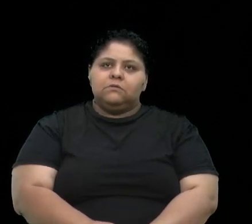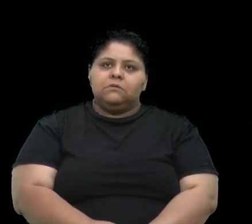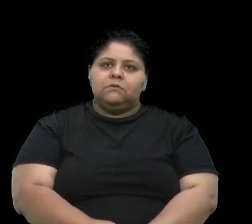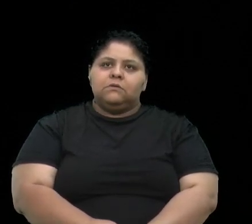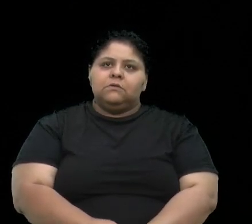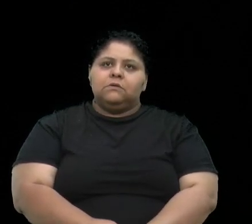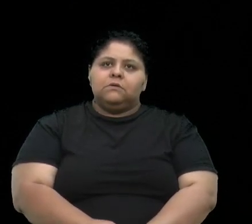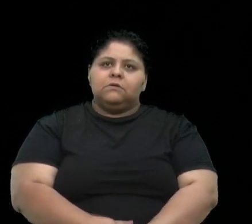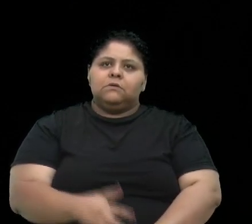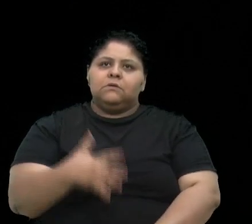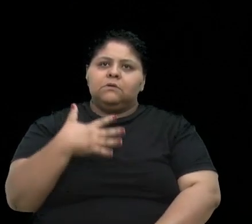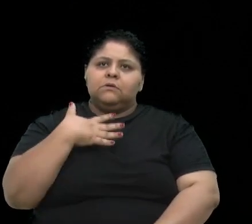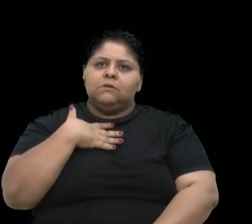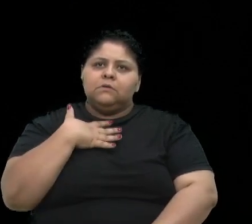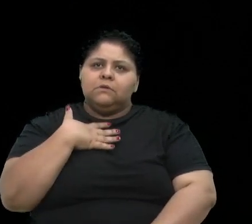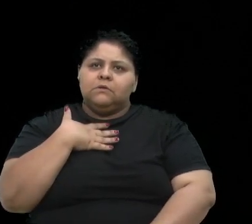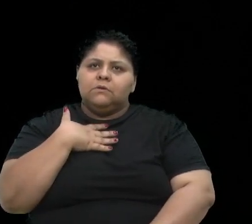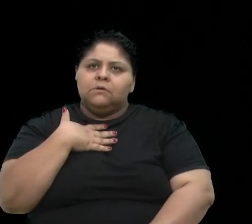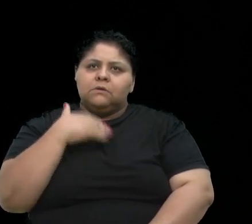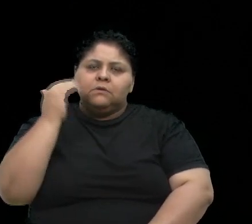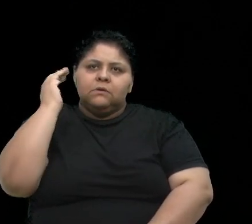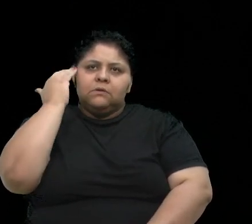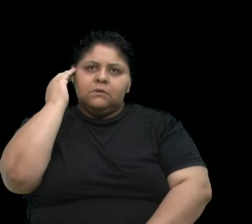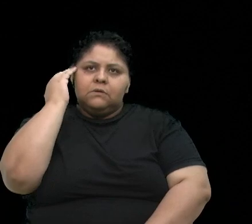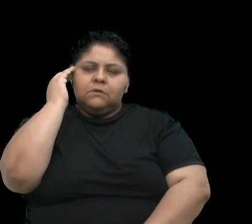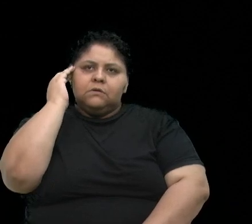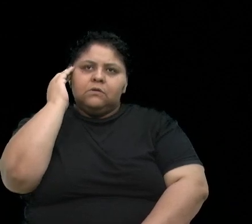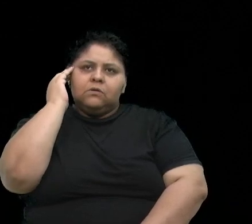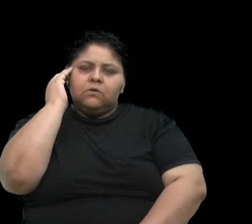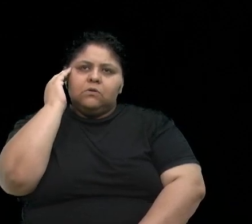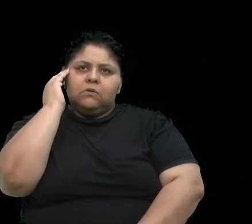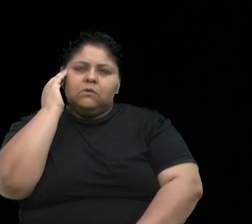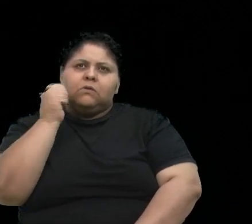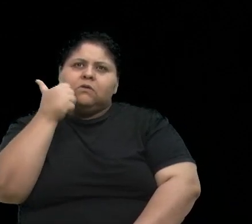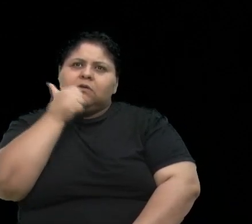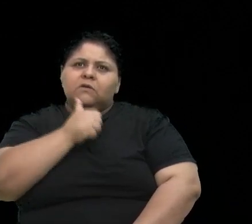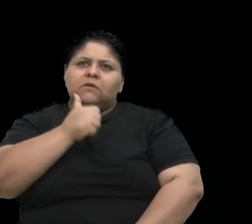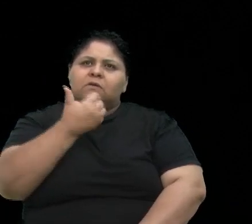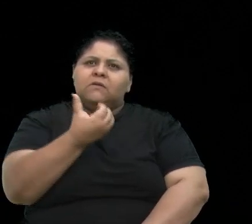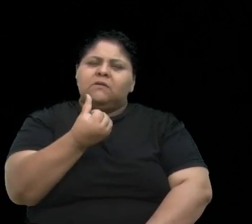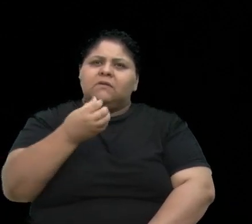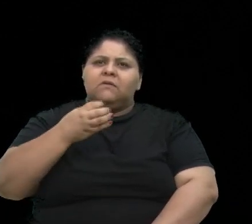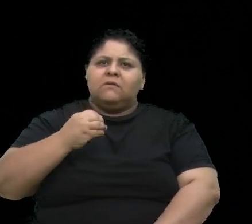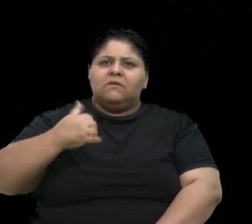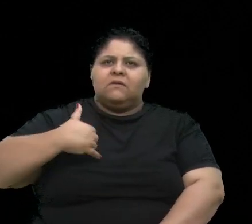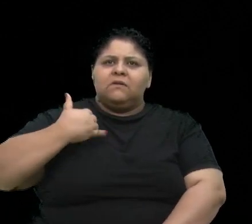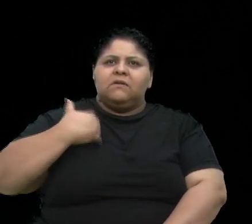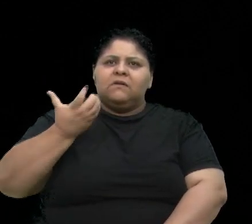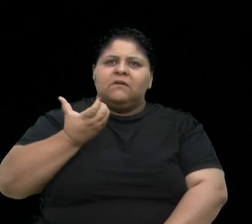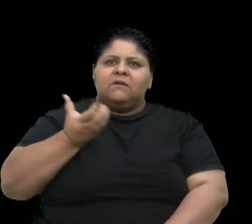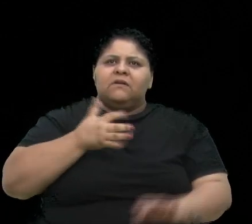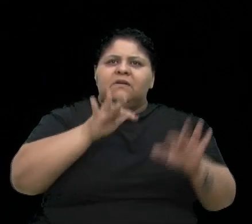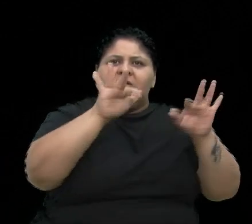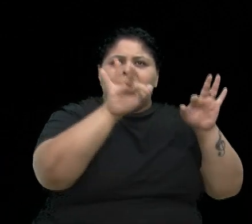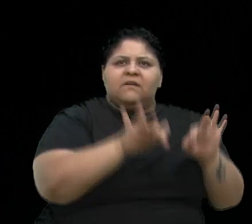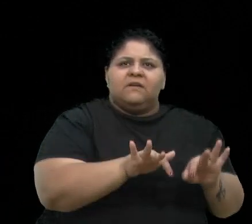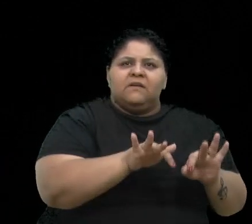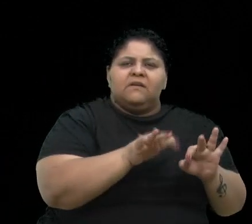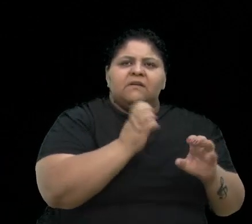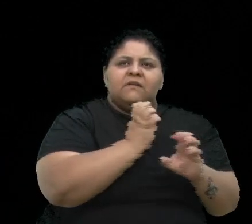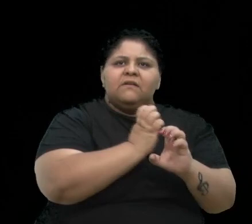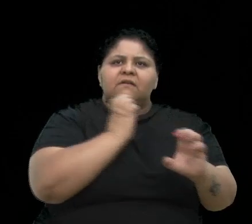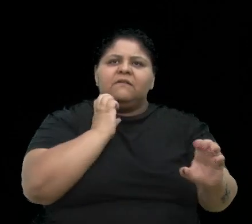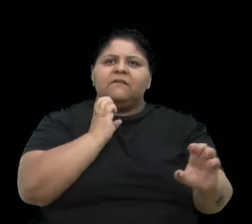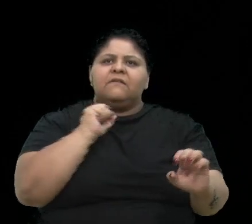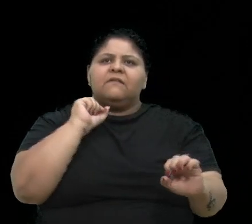A notícia de que um senhor de 60 anos está inscrito porque ele quer terminar engenharia. Quem sabe qualquer